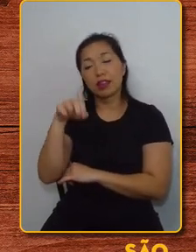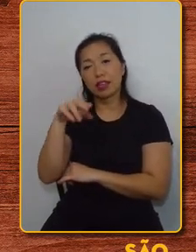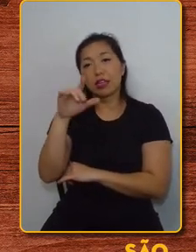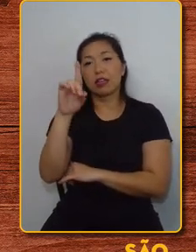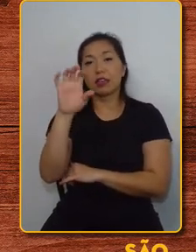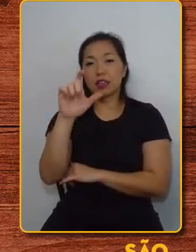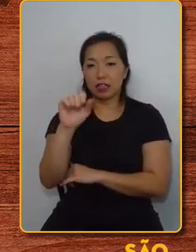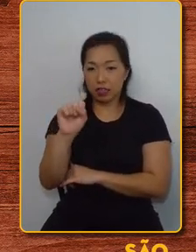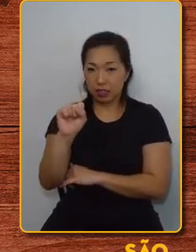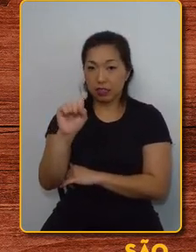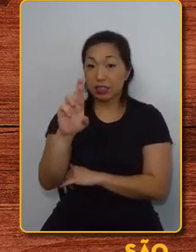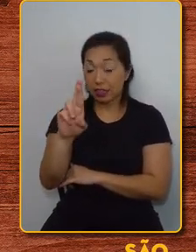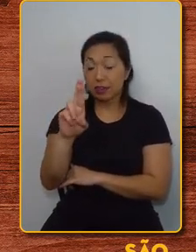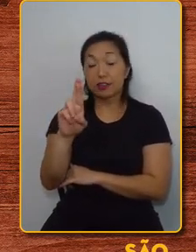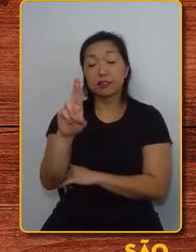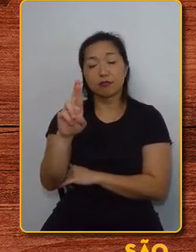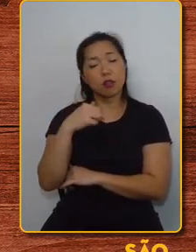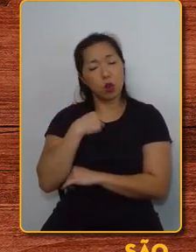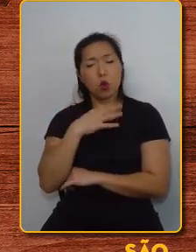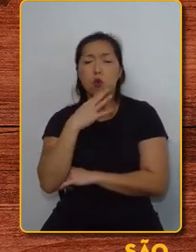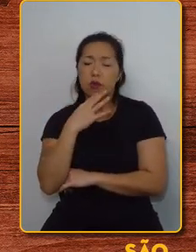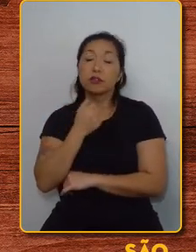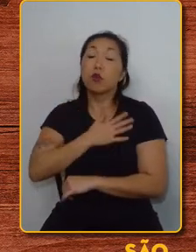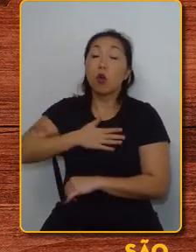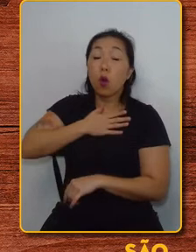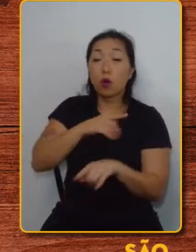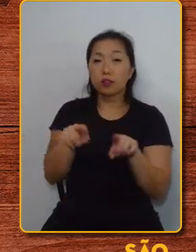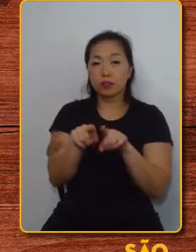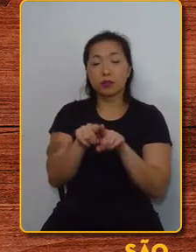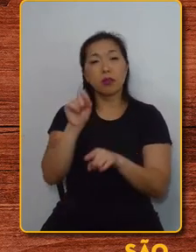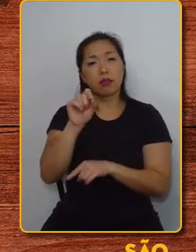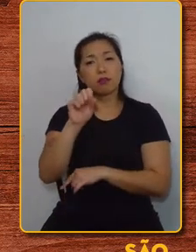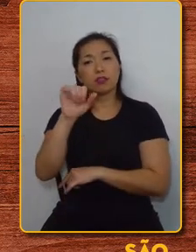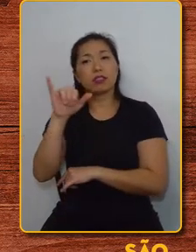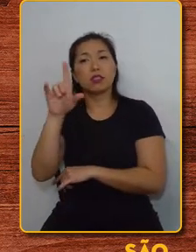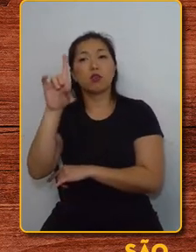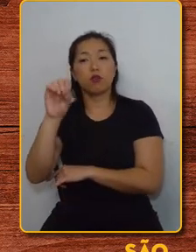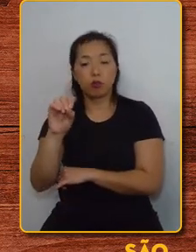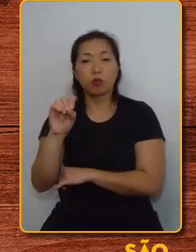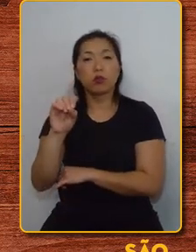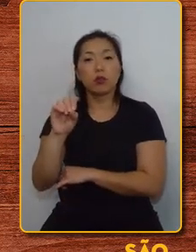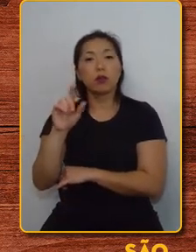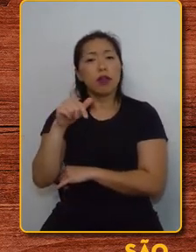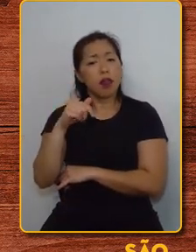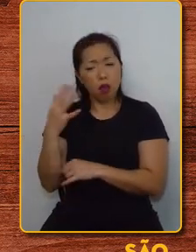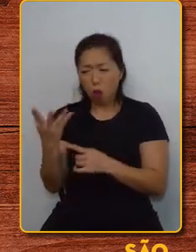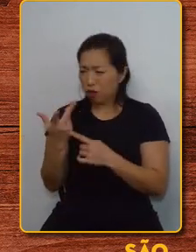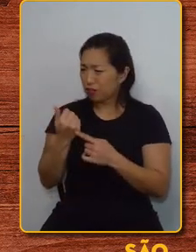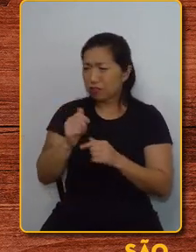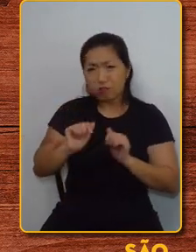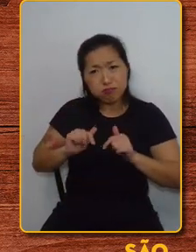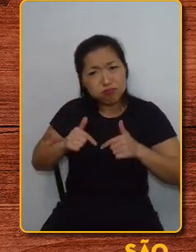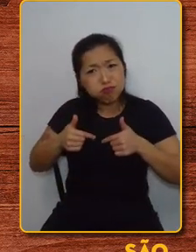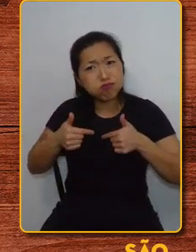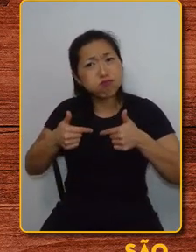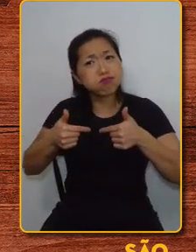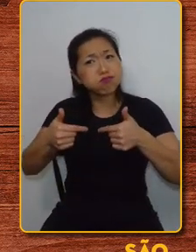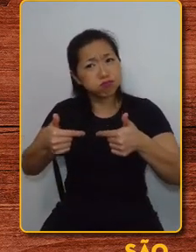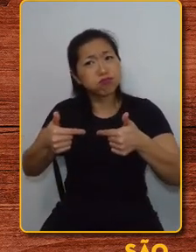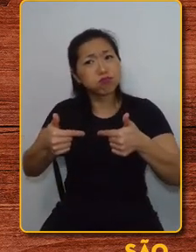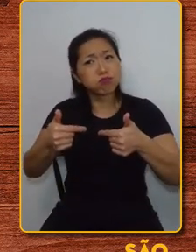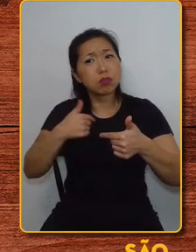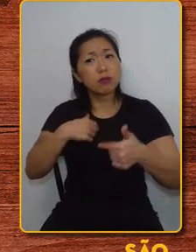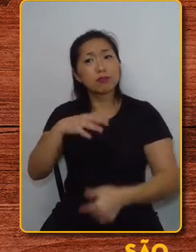gosto muito dele. O Silvio é um artista super engajado. Eu fico olhando, fico impressionada com a quantidade